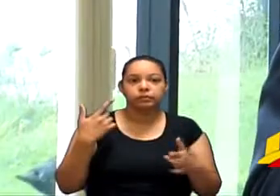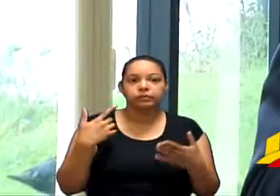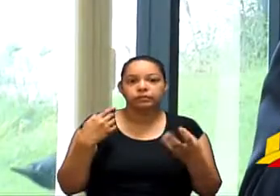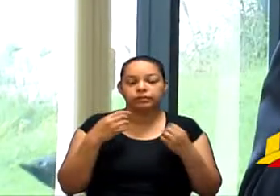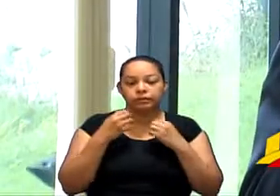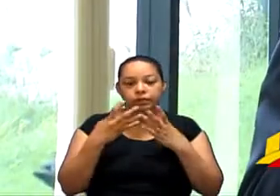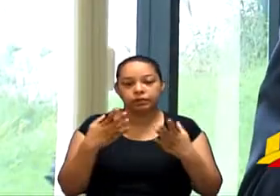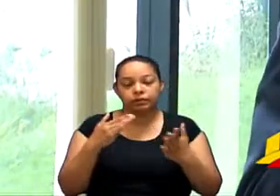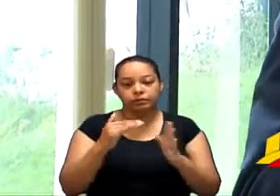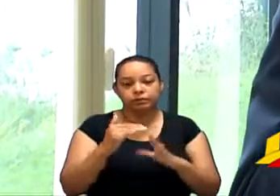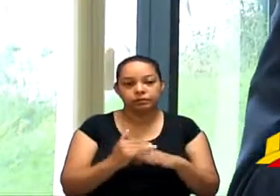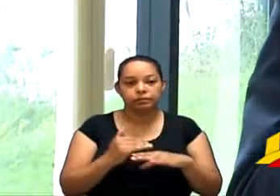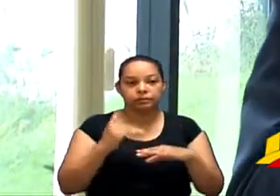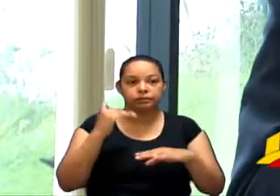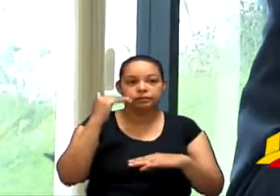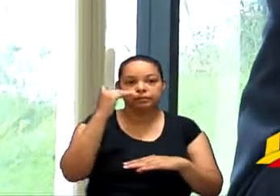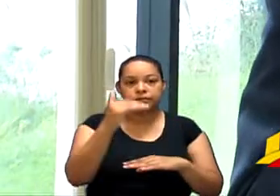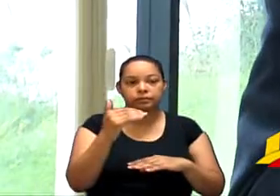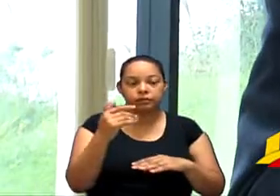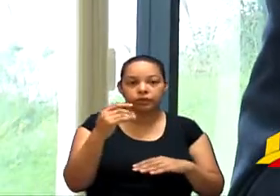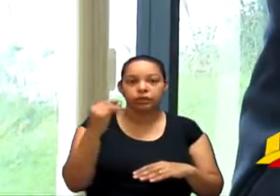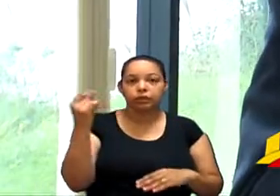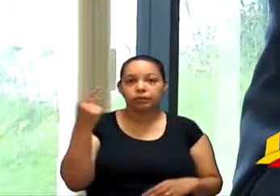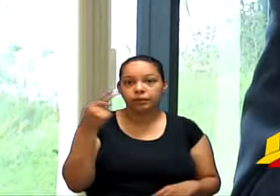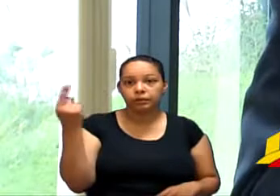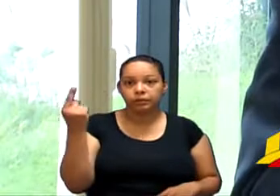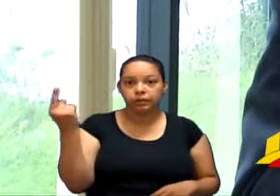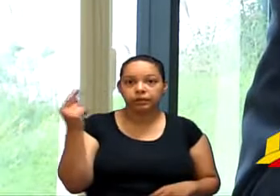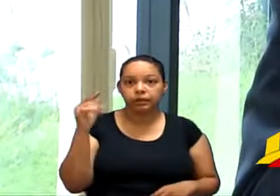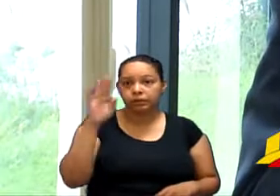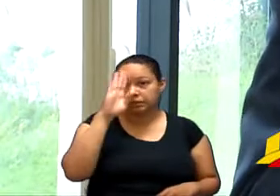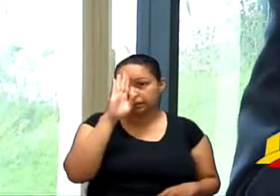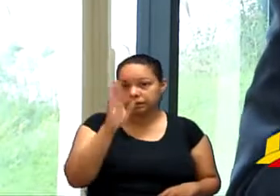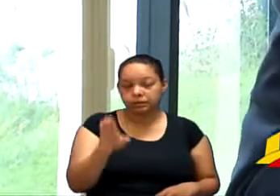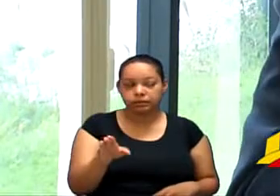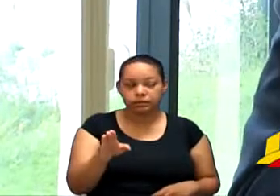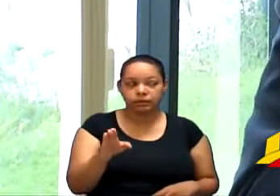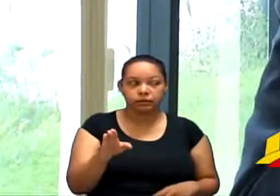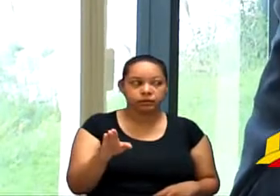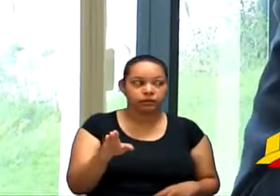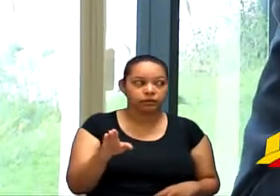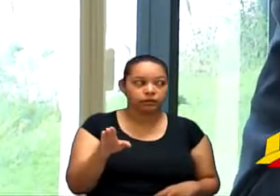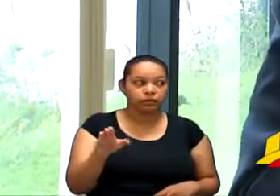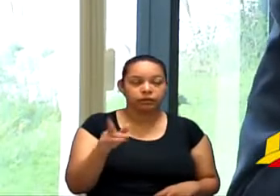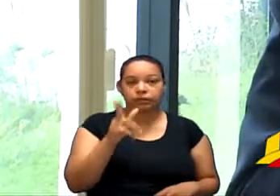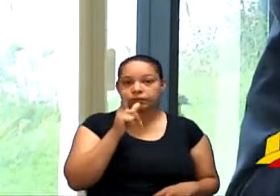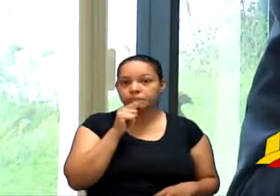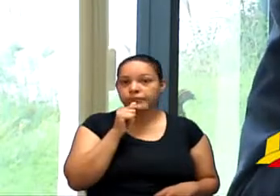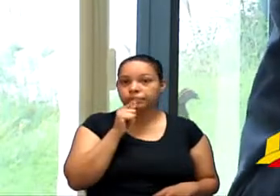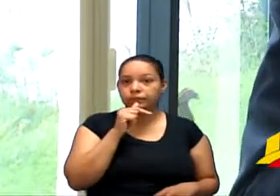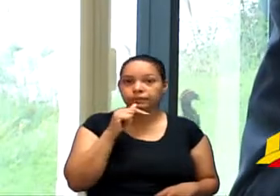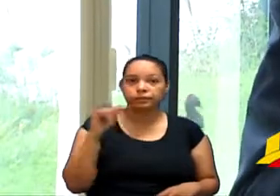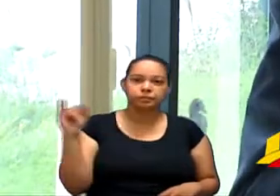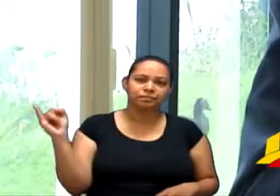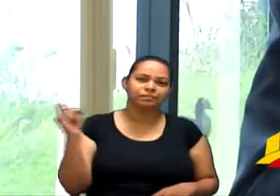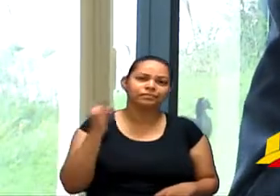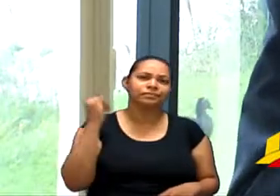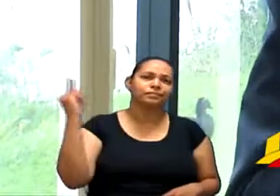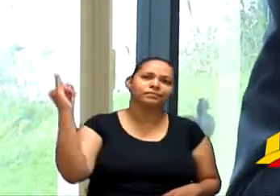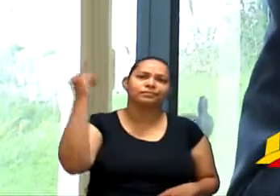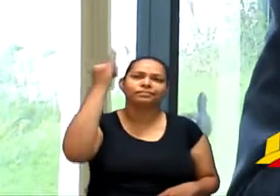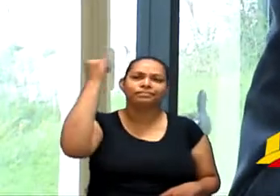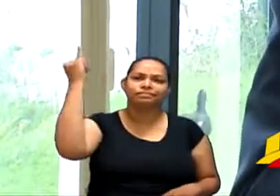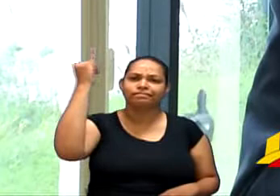maior do que os outros um deles o fato mais importante é que realmente trata da questão da água a água é super importante